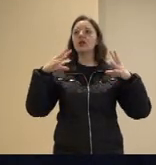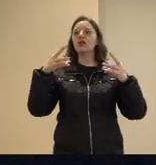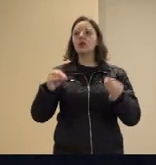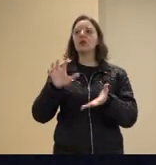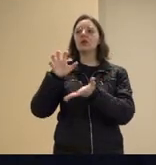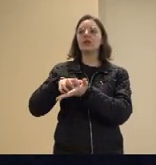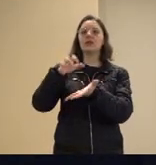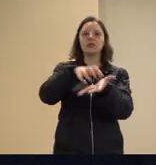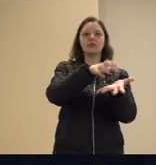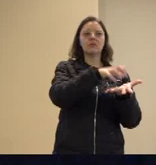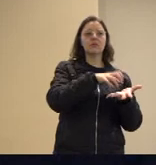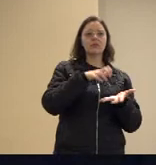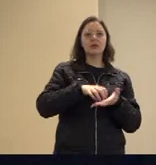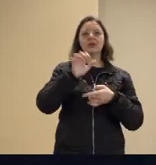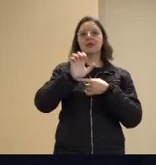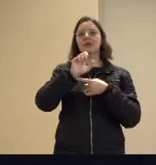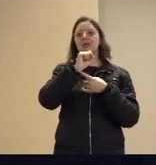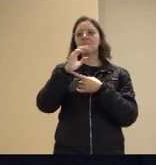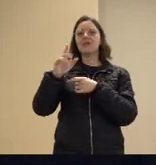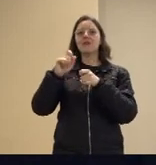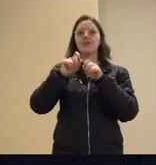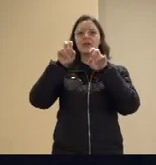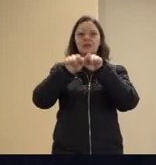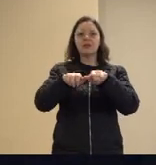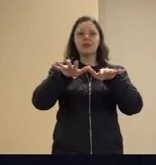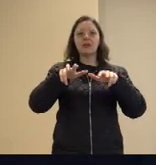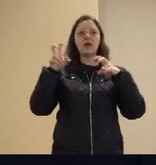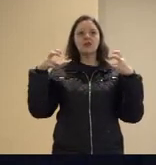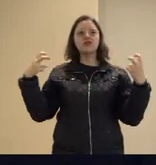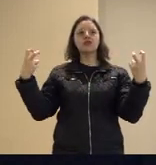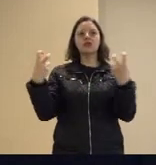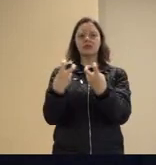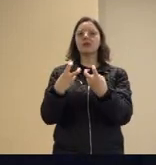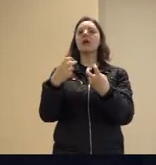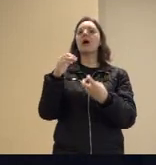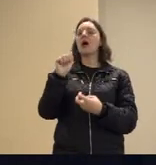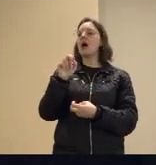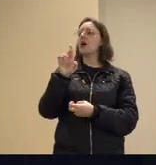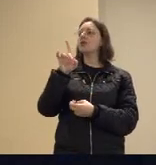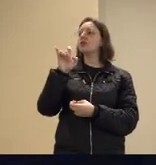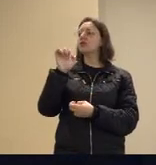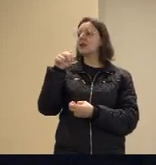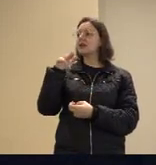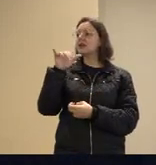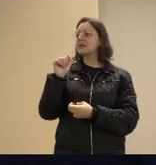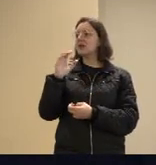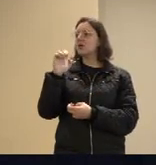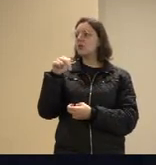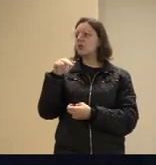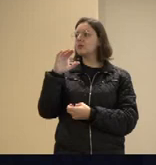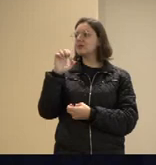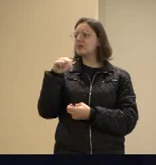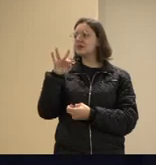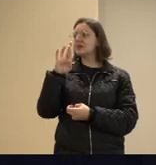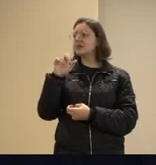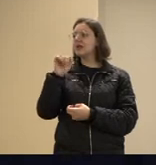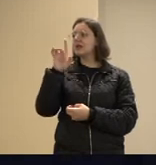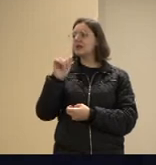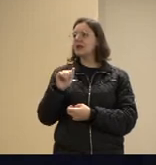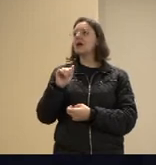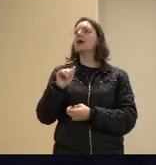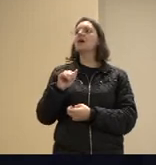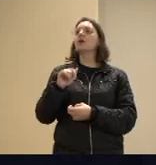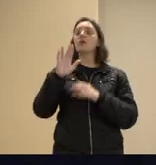do Estado serão realizadas audiências concentradas com este viés da